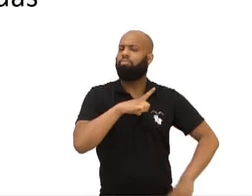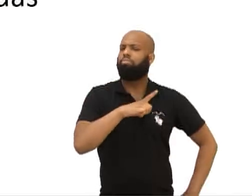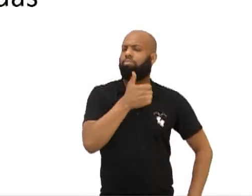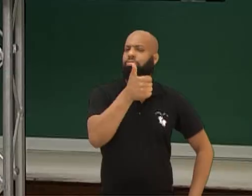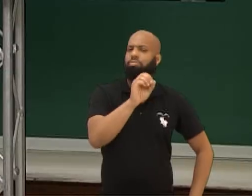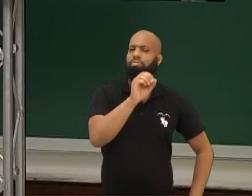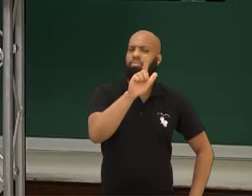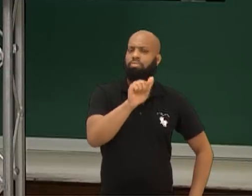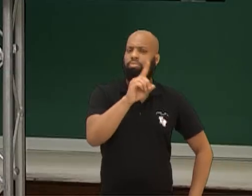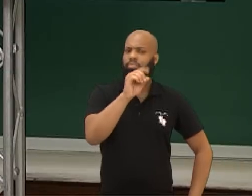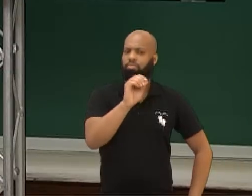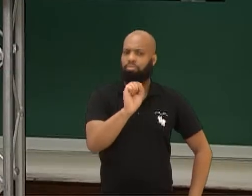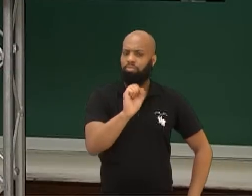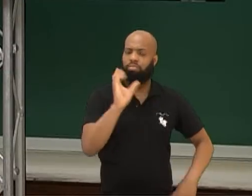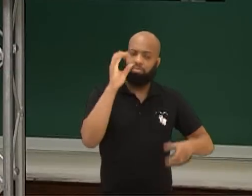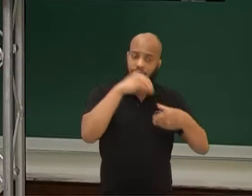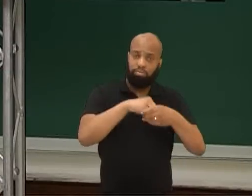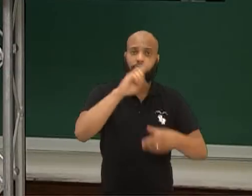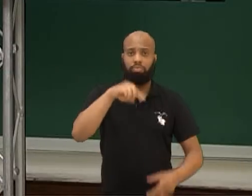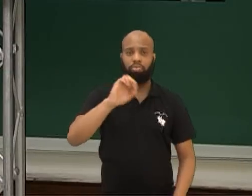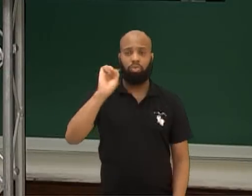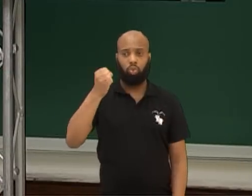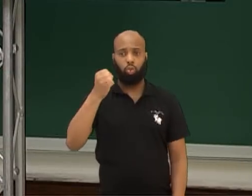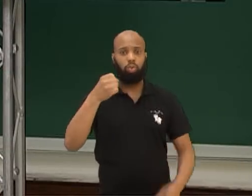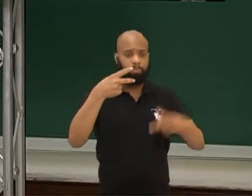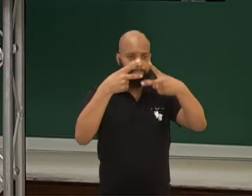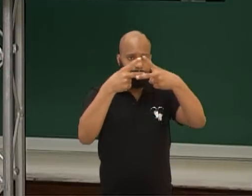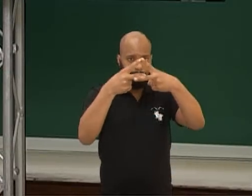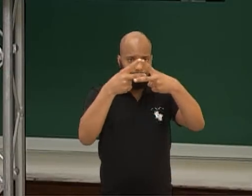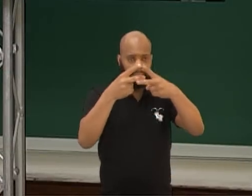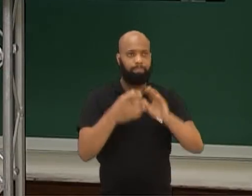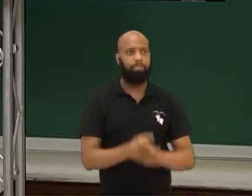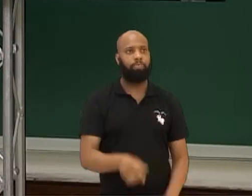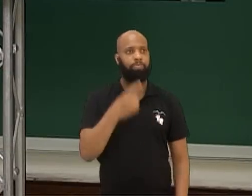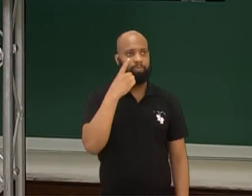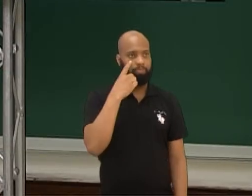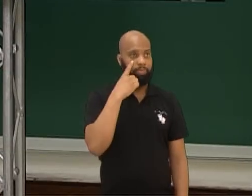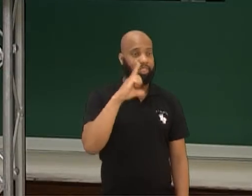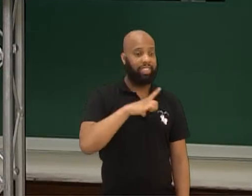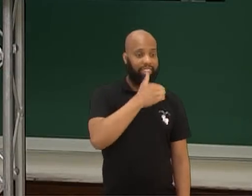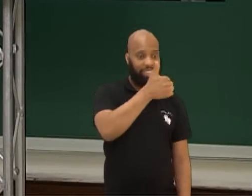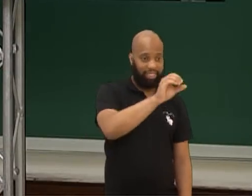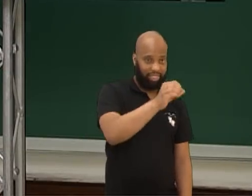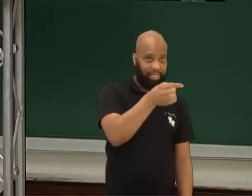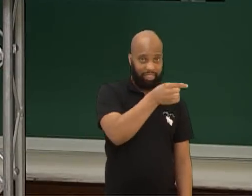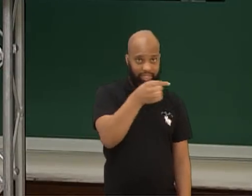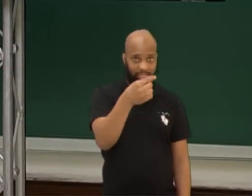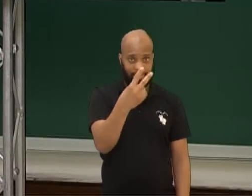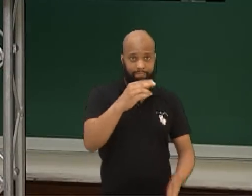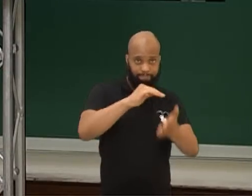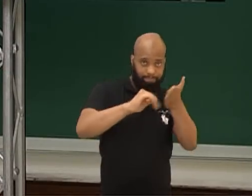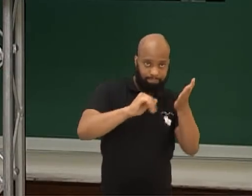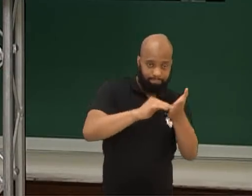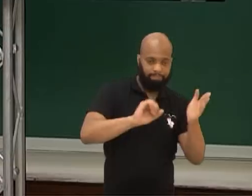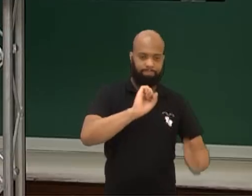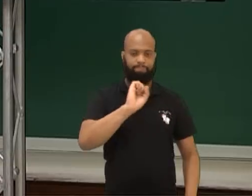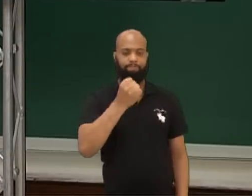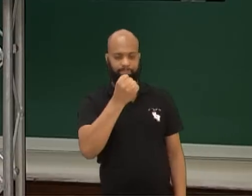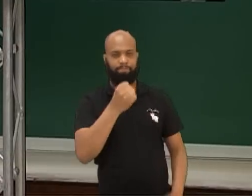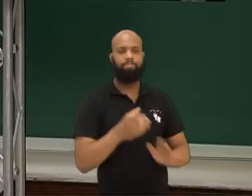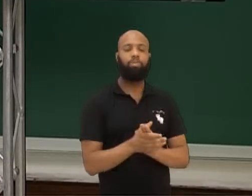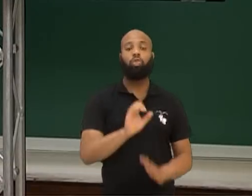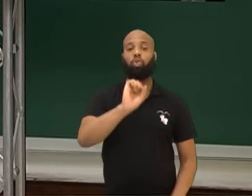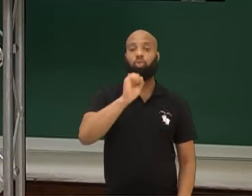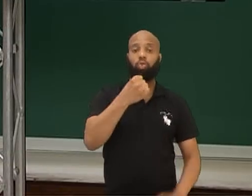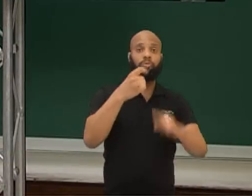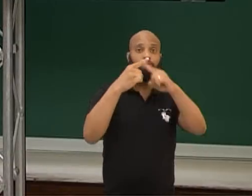lados, são 8 triângulos. Vamos conferir isso, ó. 10 lados menos 2, 8 triângulos.